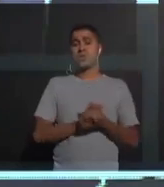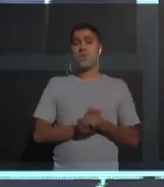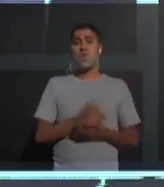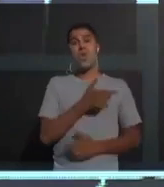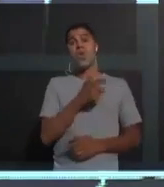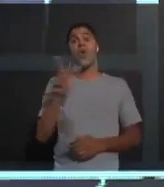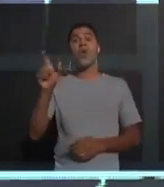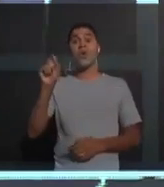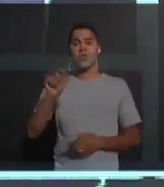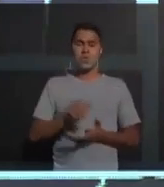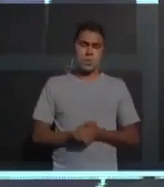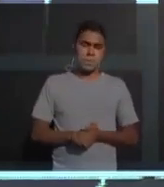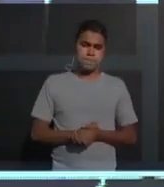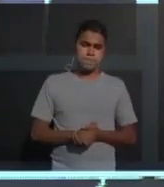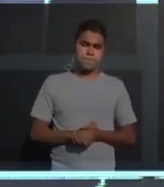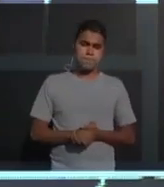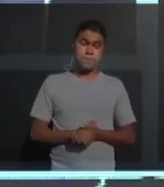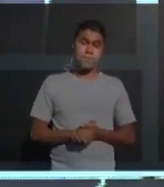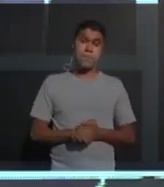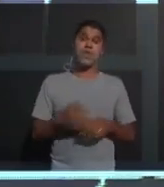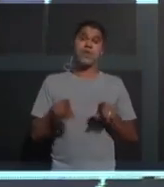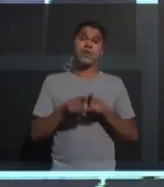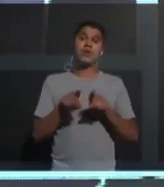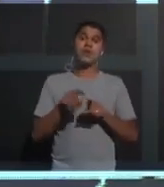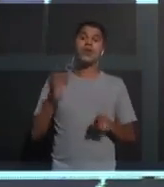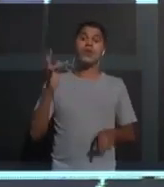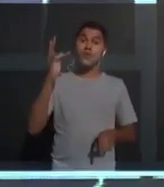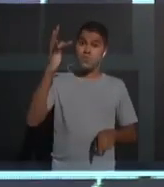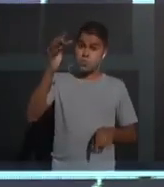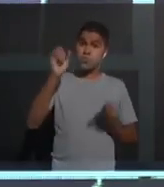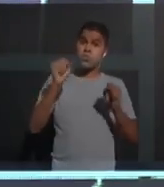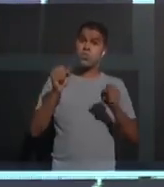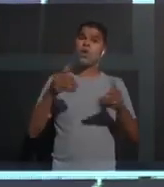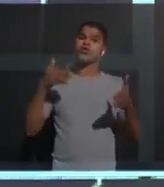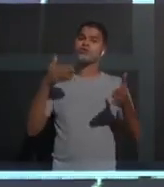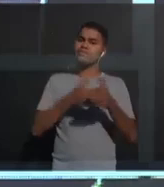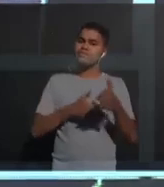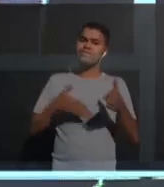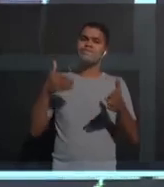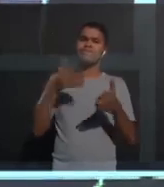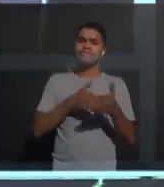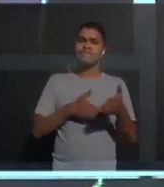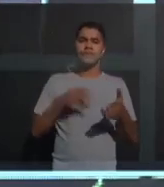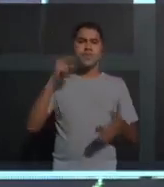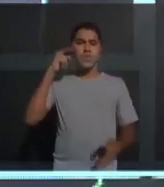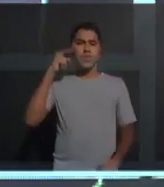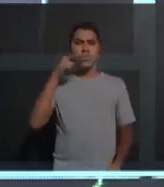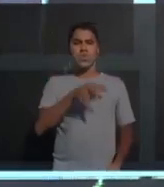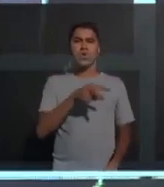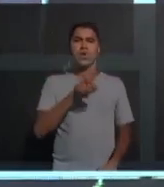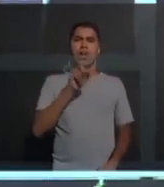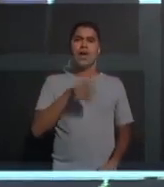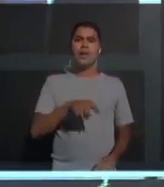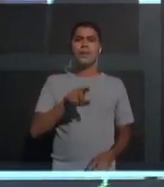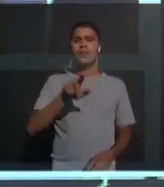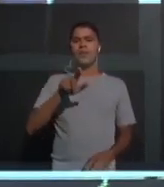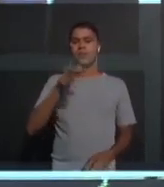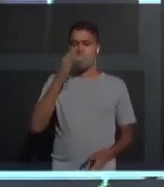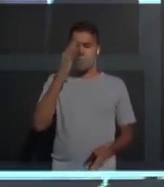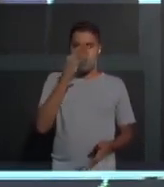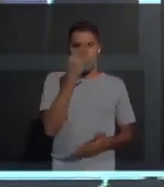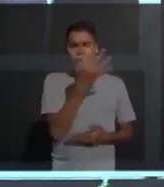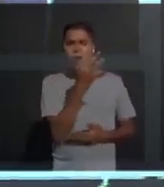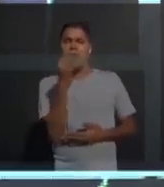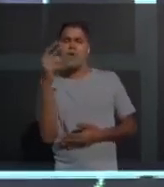outra coisa e até mesmo o futuro pode nos impedir de olhar para os lírios do campo e ver a beleza